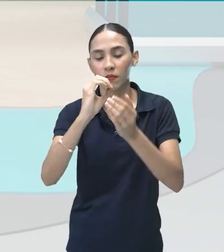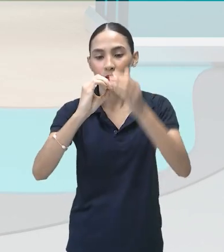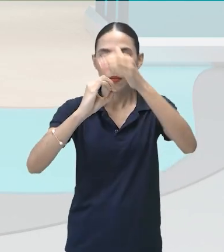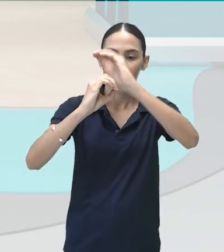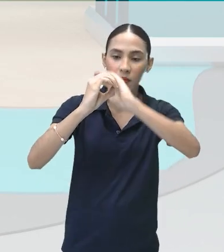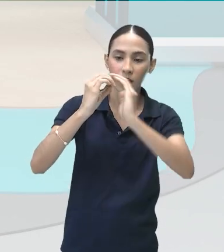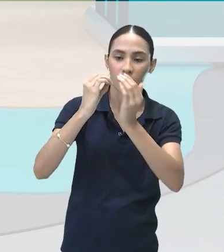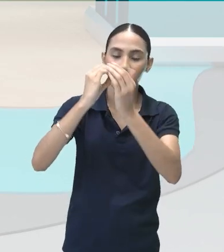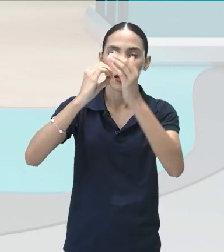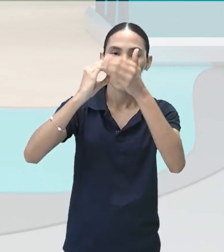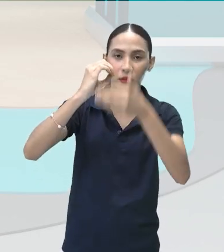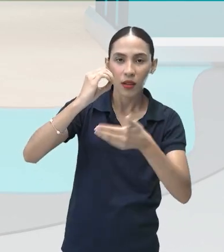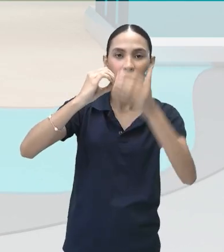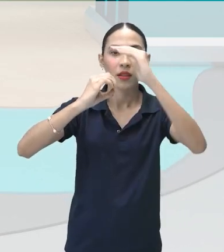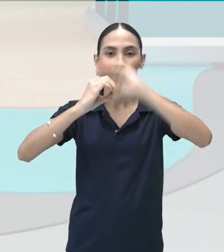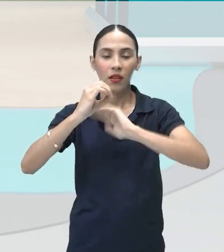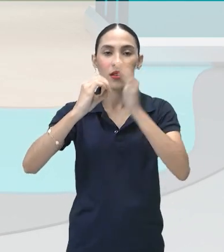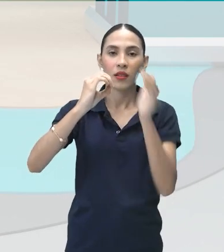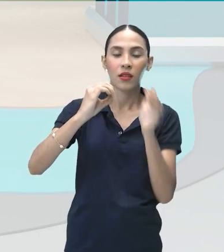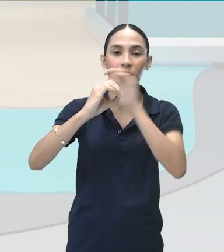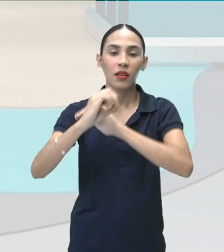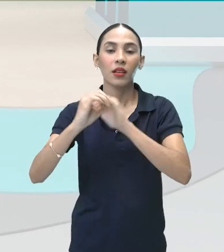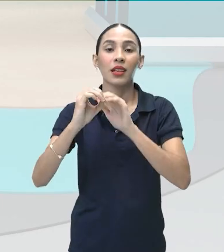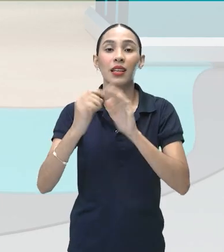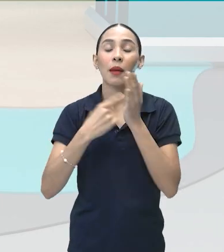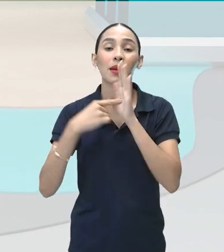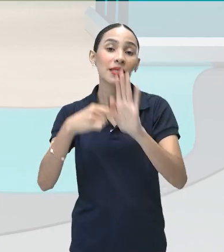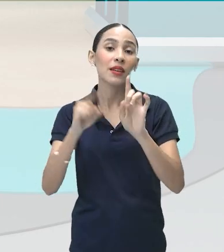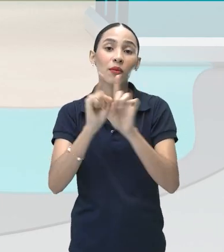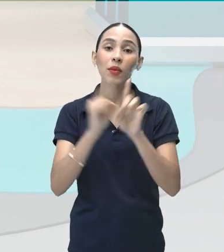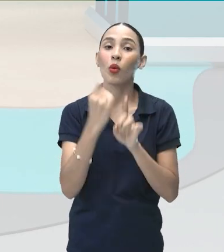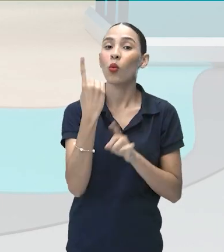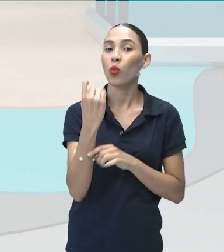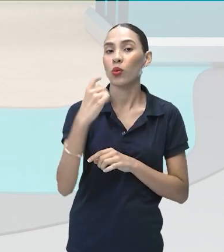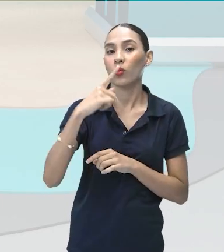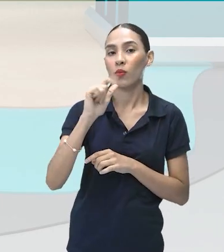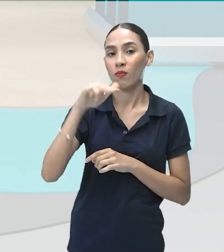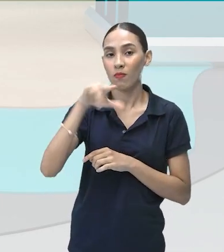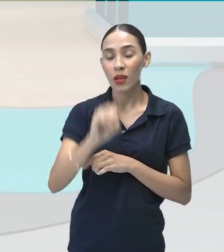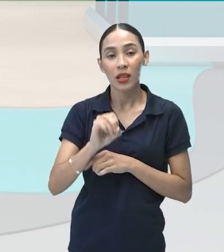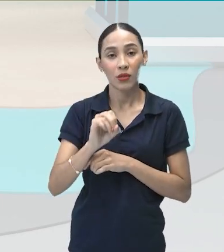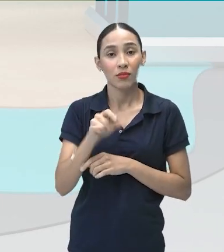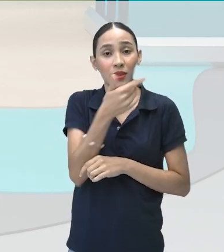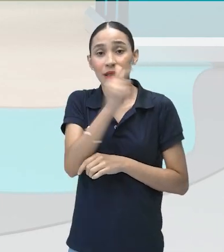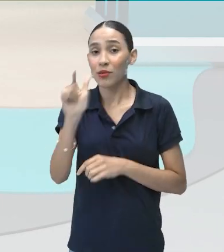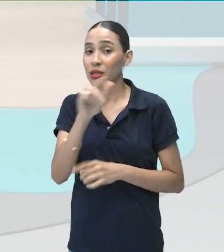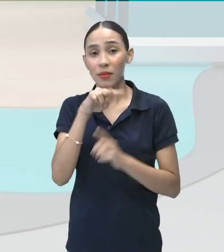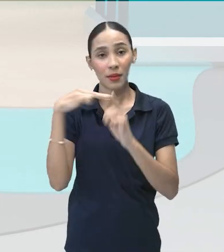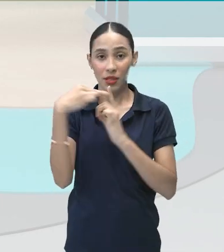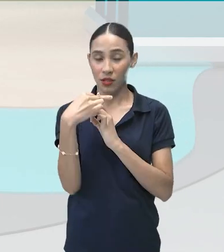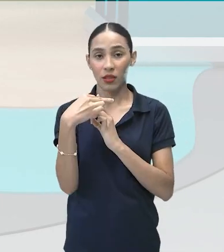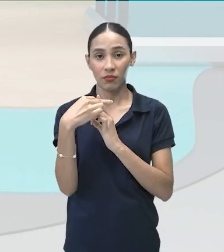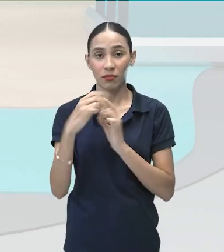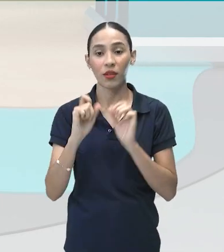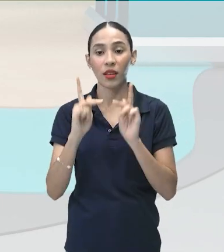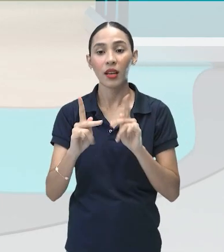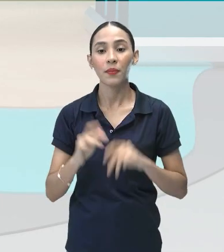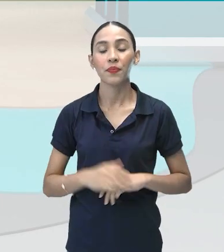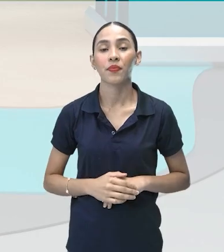por fora, atrás, e eles apresentavam em um único plano, sem perspectiva,